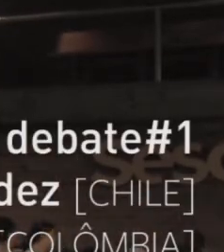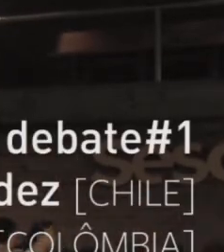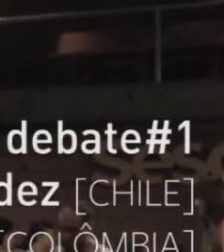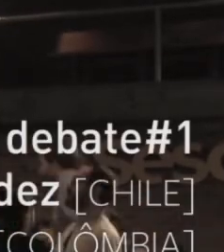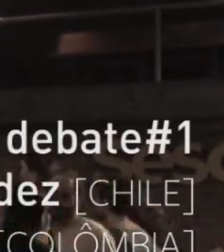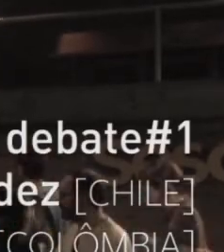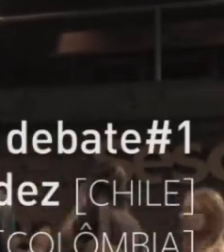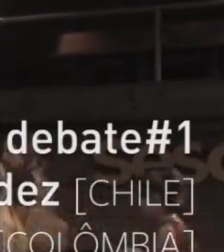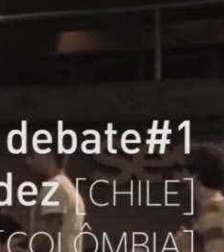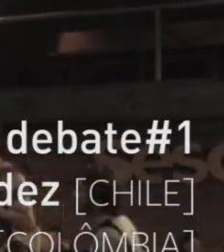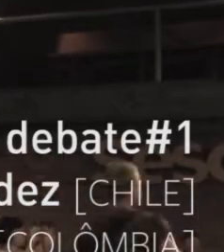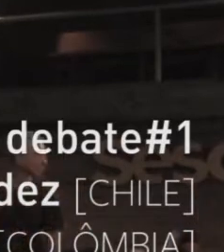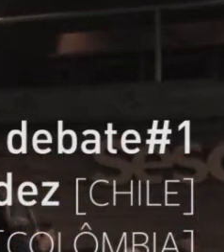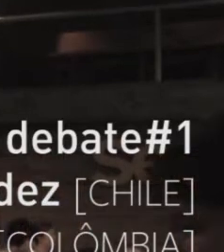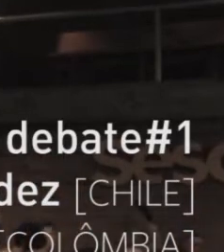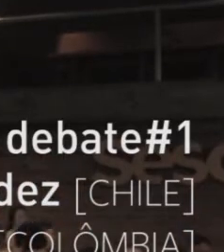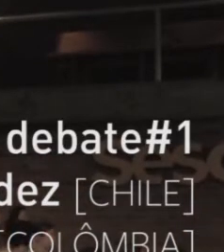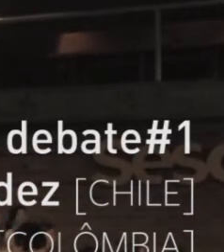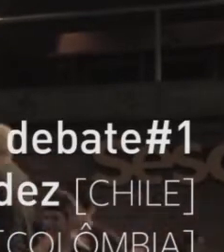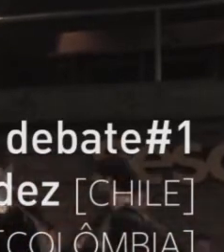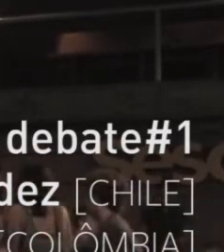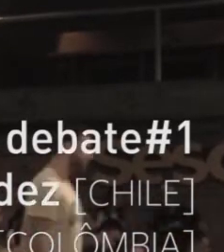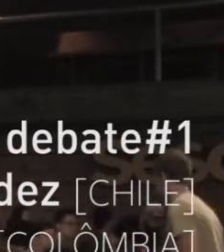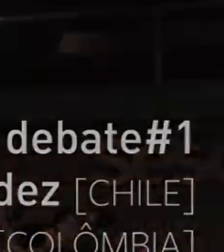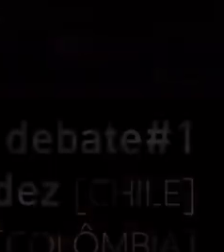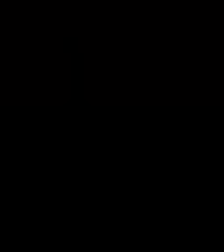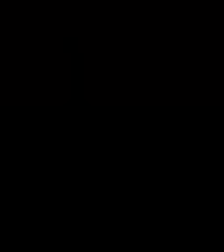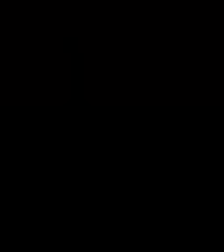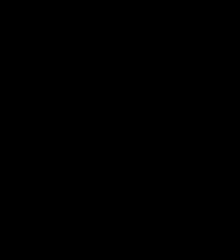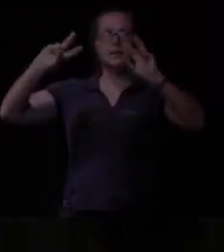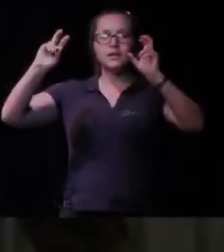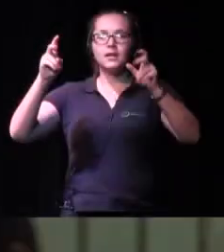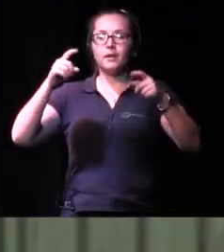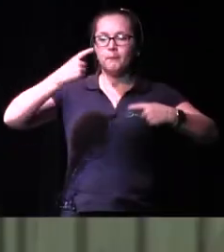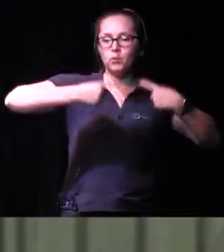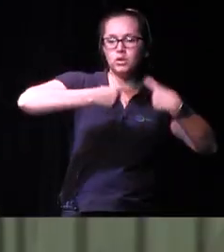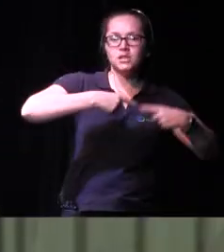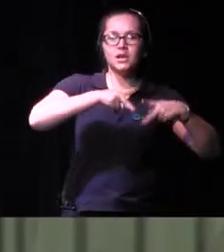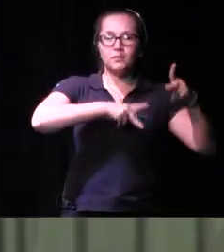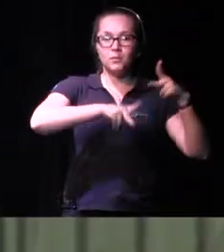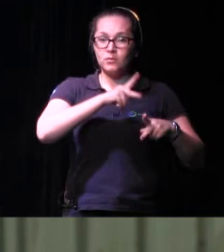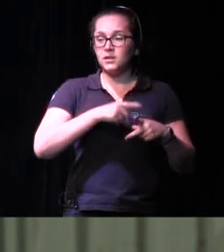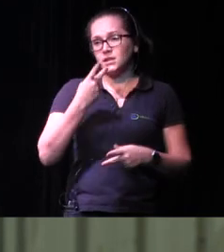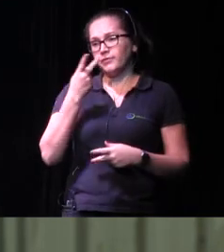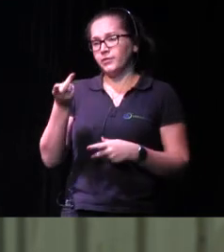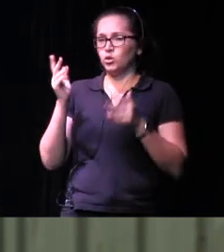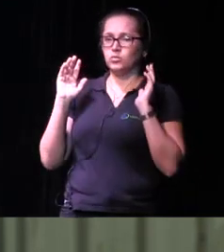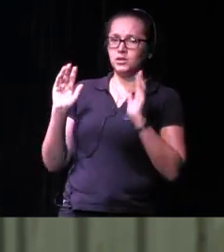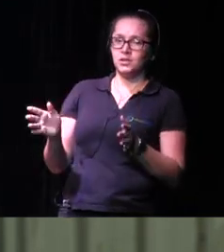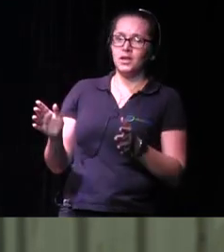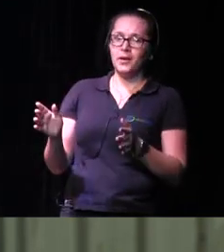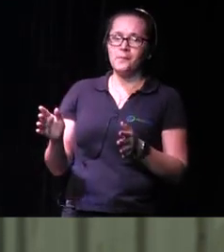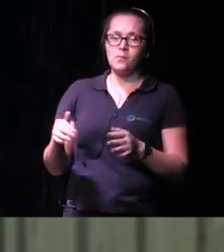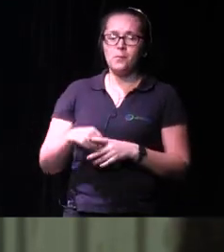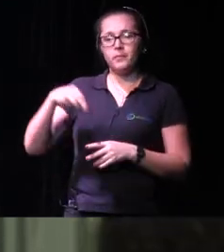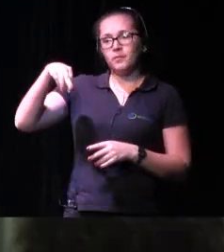qual que é a questão do desenho público mesmo, do espaço em si, e também da questão da política pública, né? Porque, até como